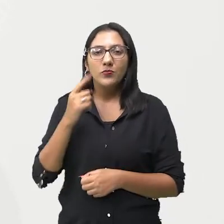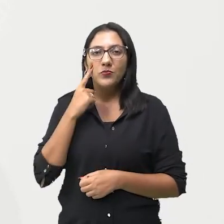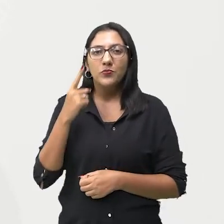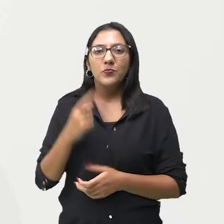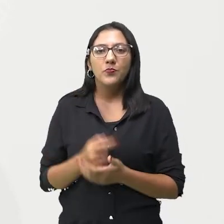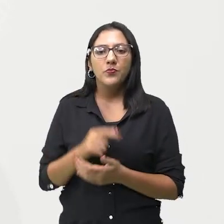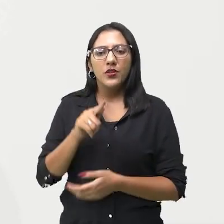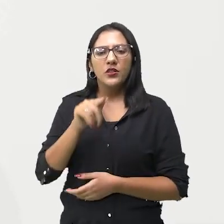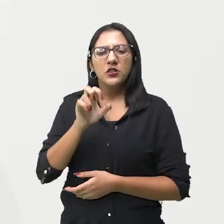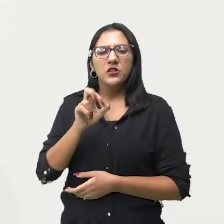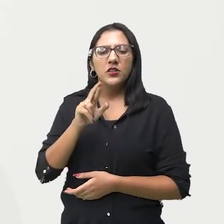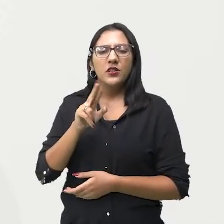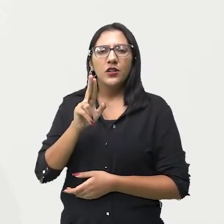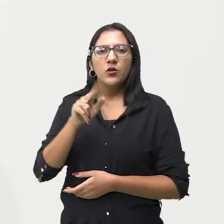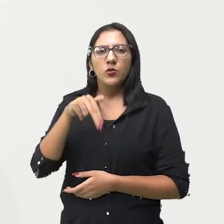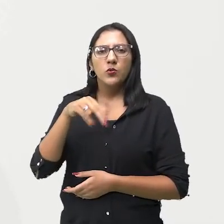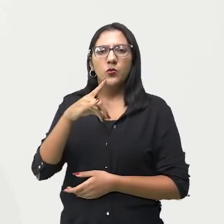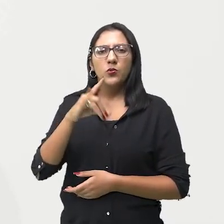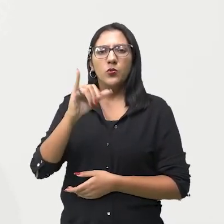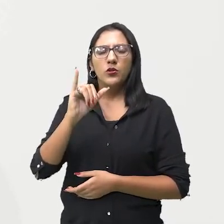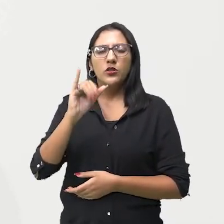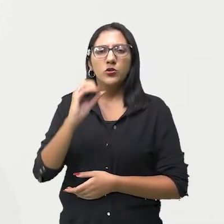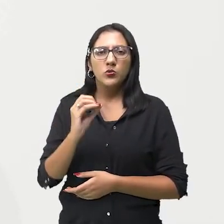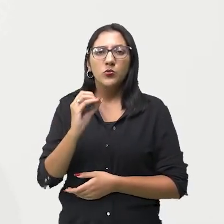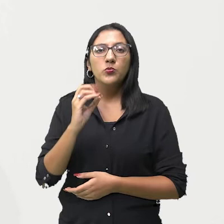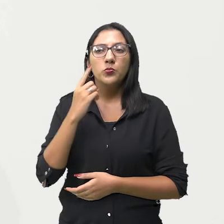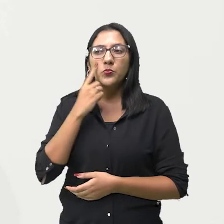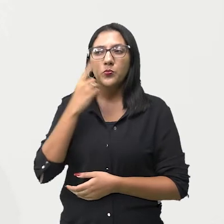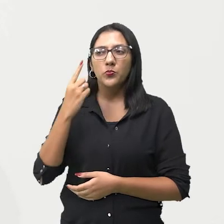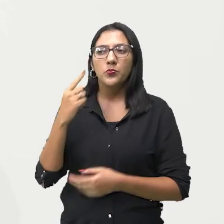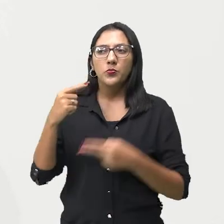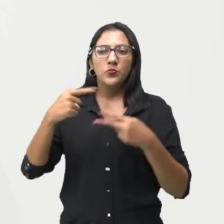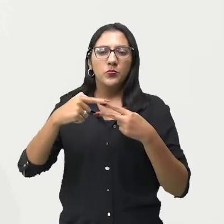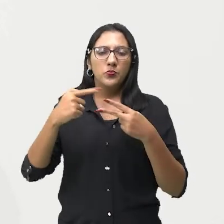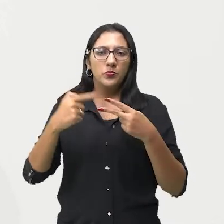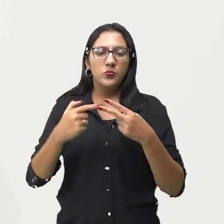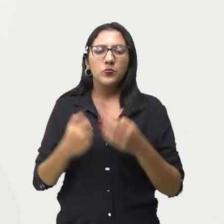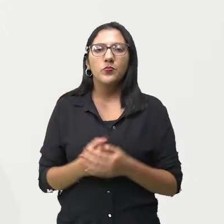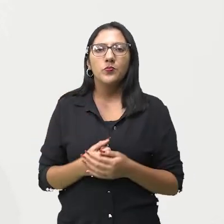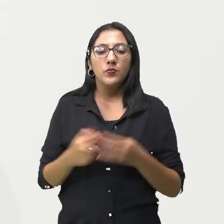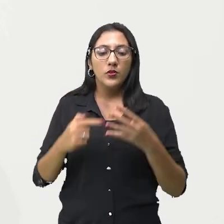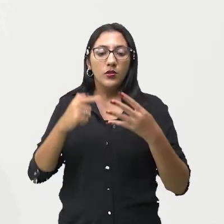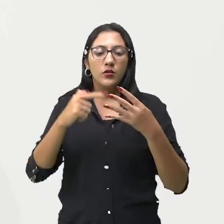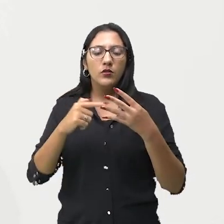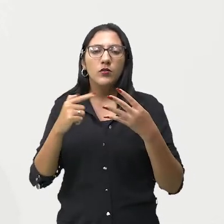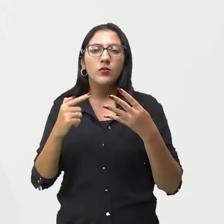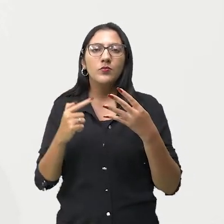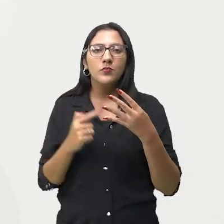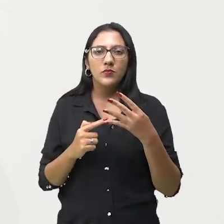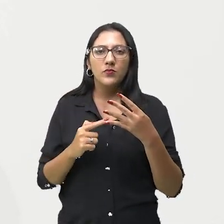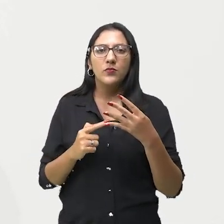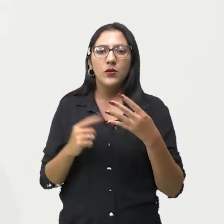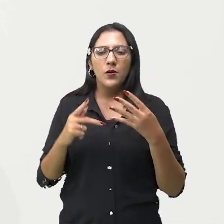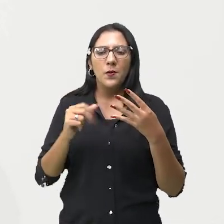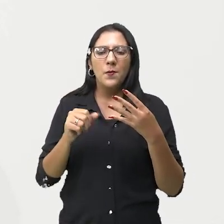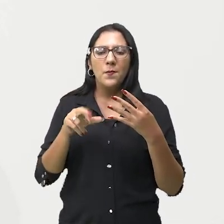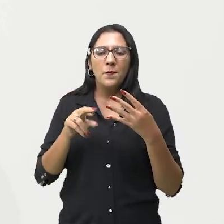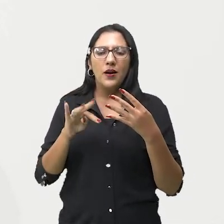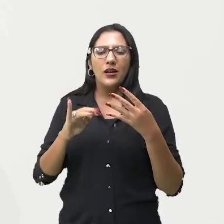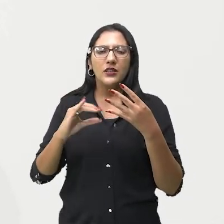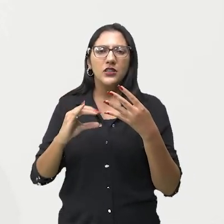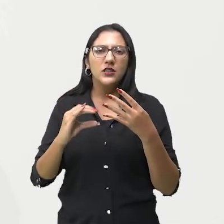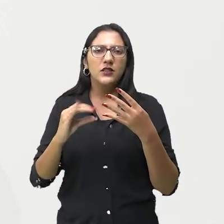no gerúndio, que é debicando e lambendo, e utiliza formas no particípio,